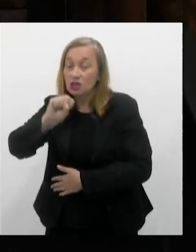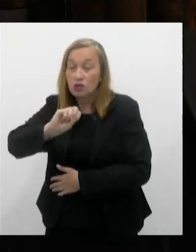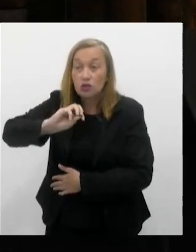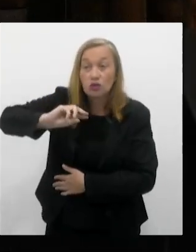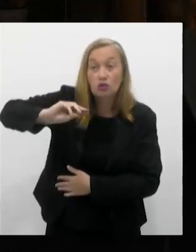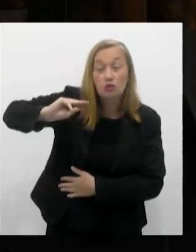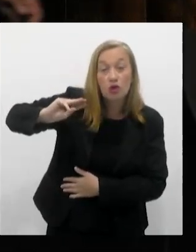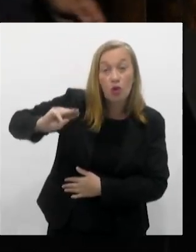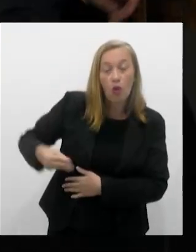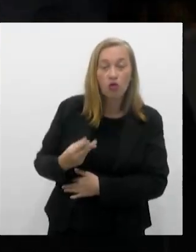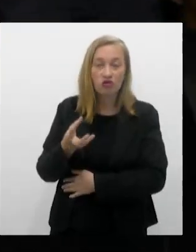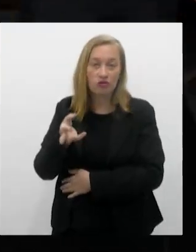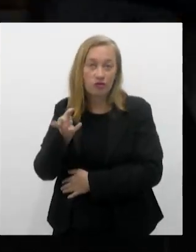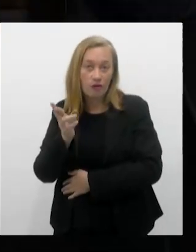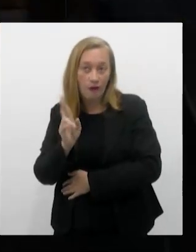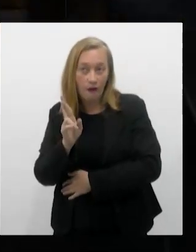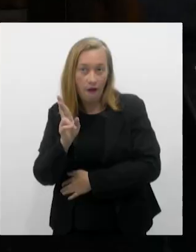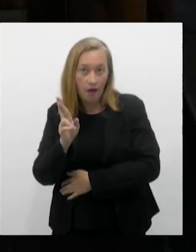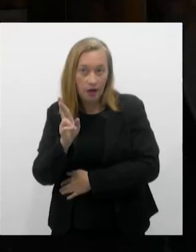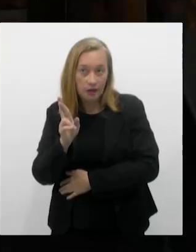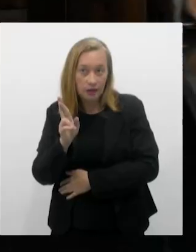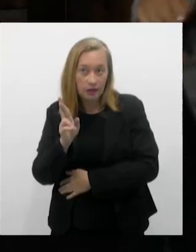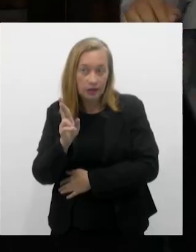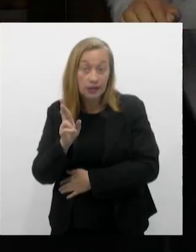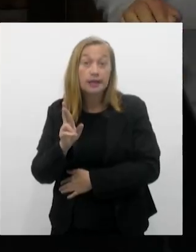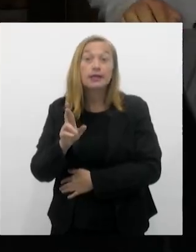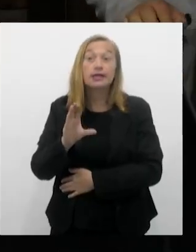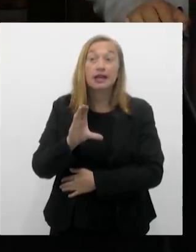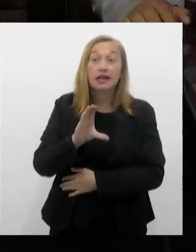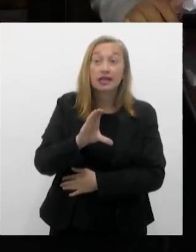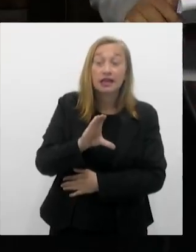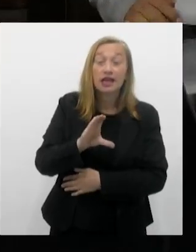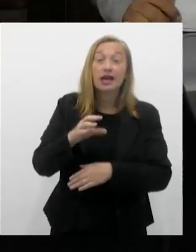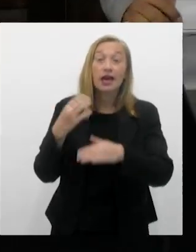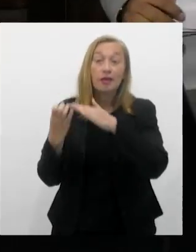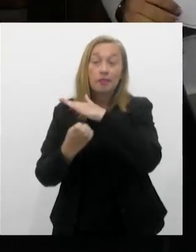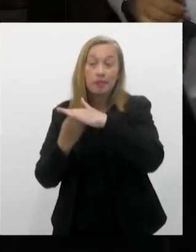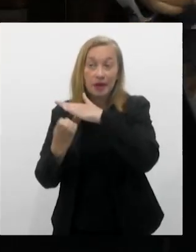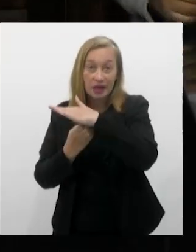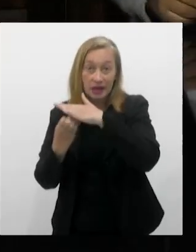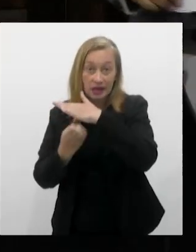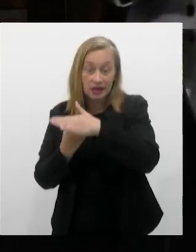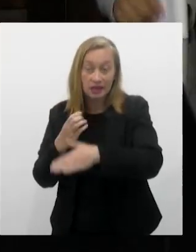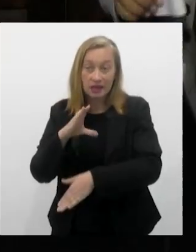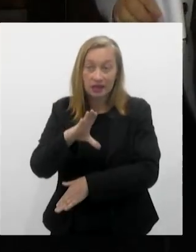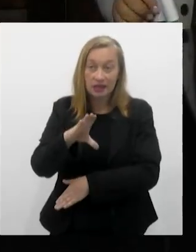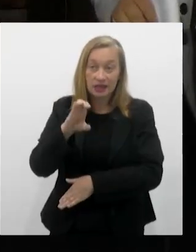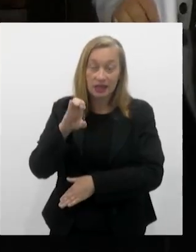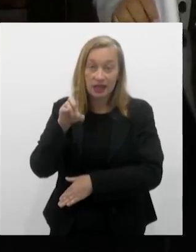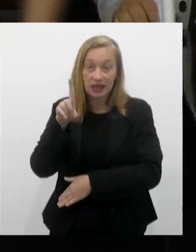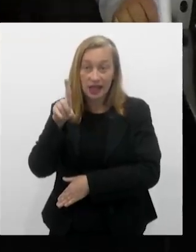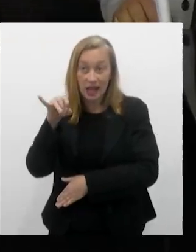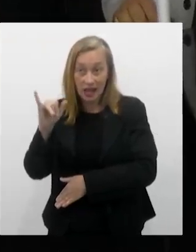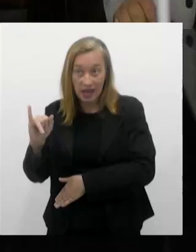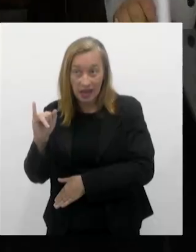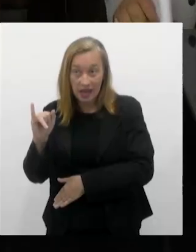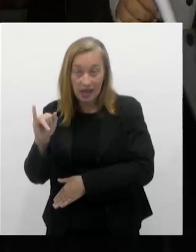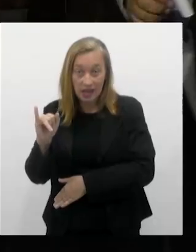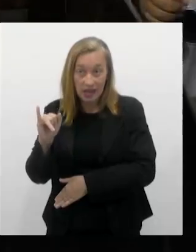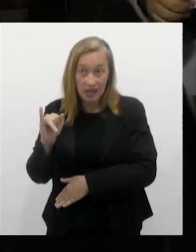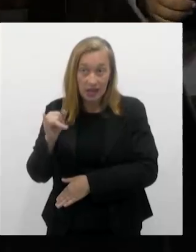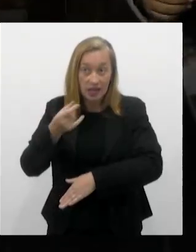de reais que a SEDAI fez em CDBs do